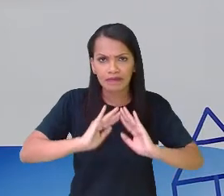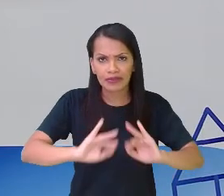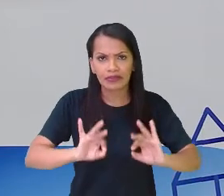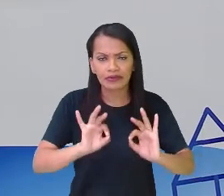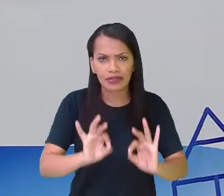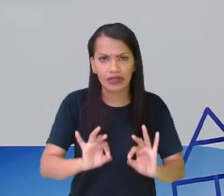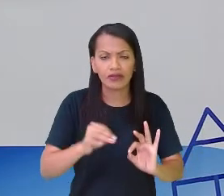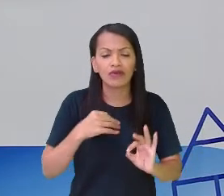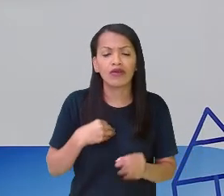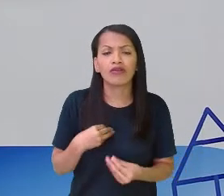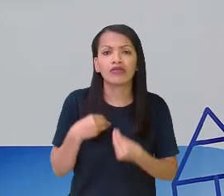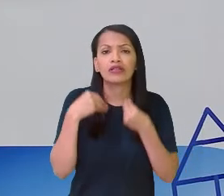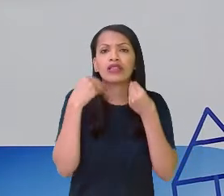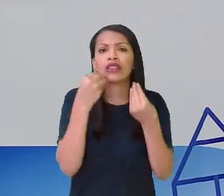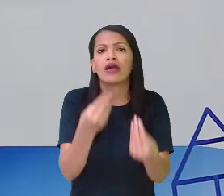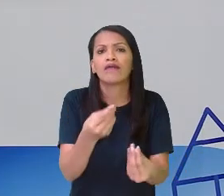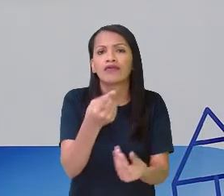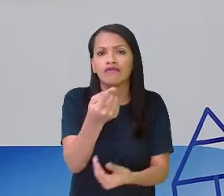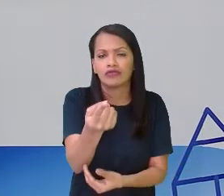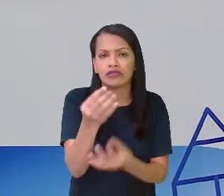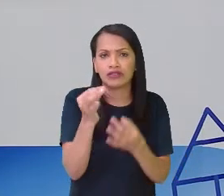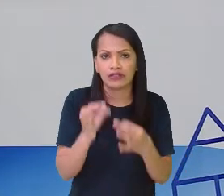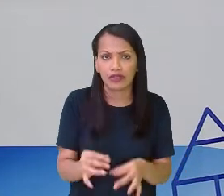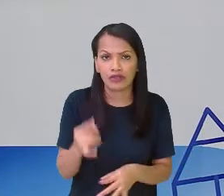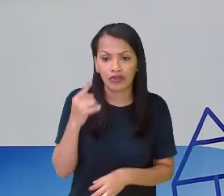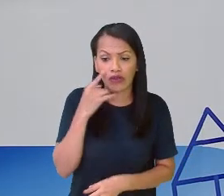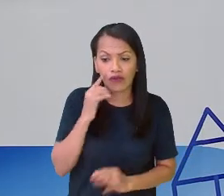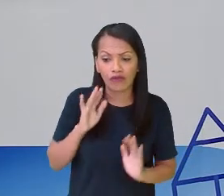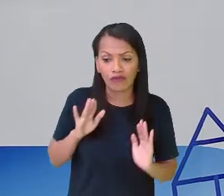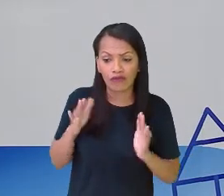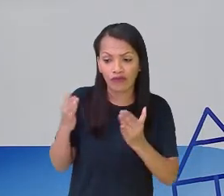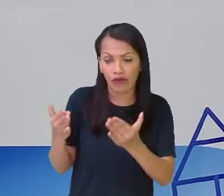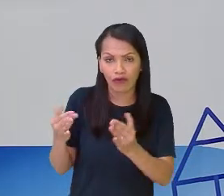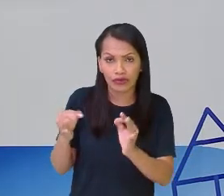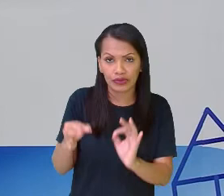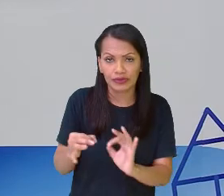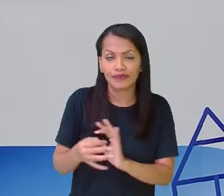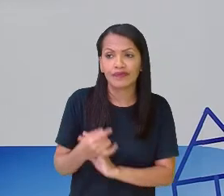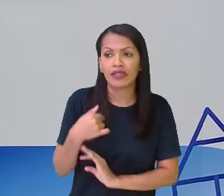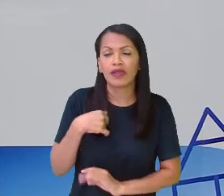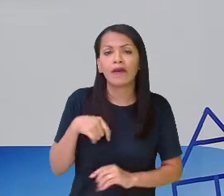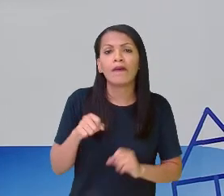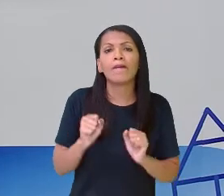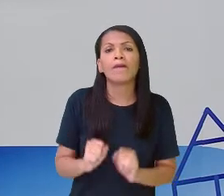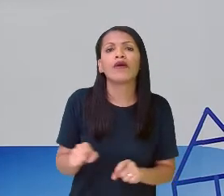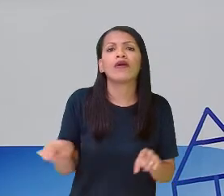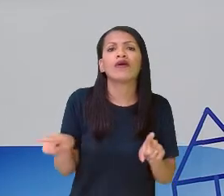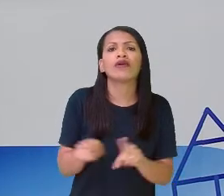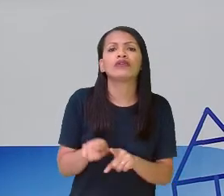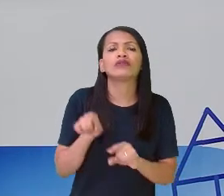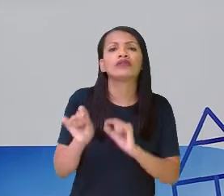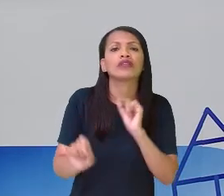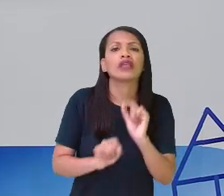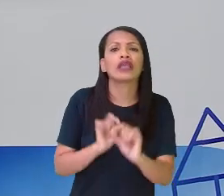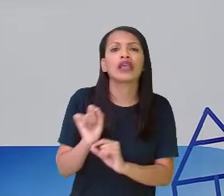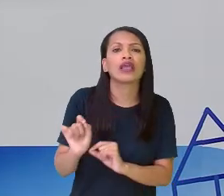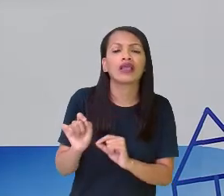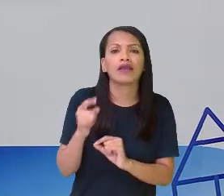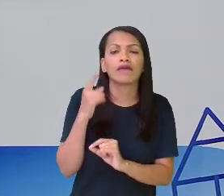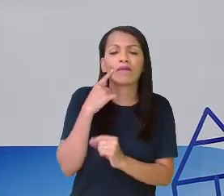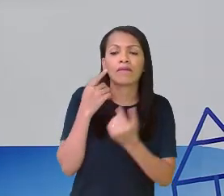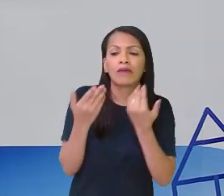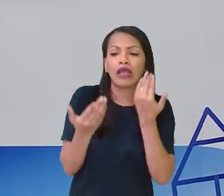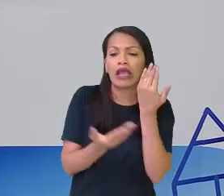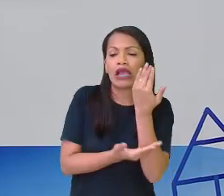eu trazer para você. Então, foca nisso. Eu posso ter recipientes